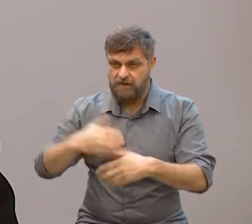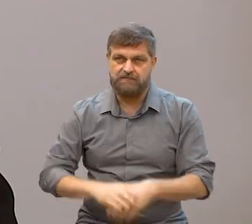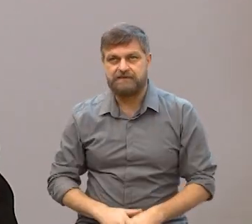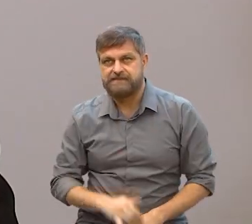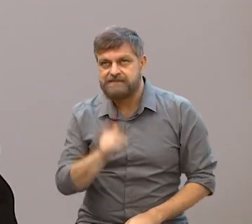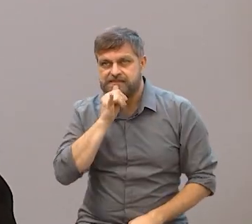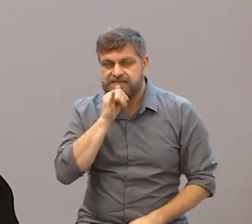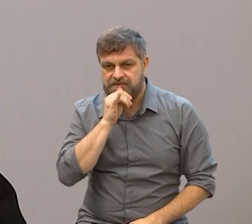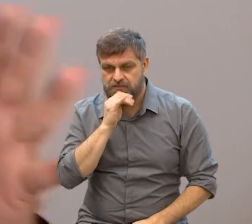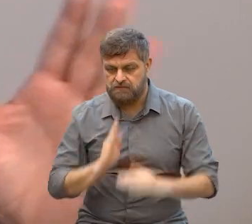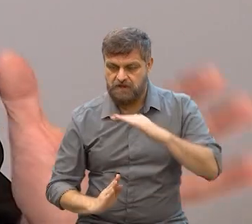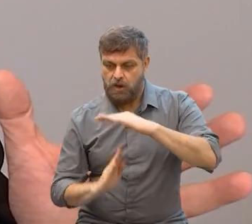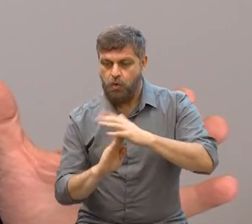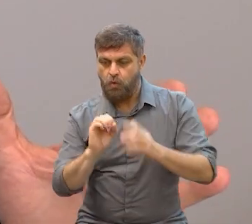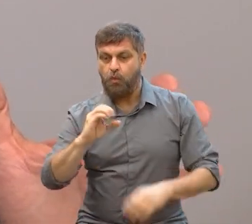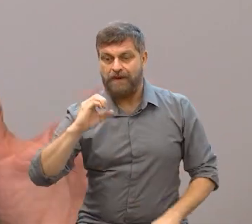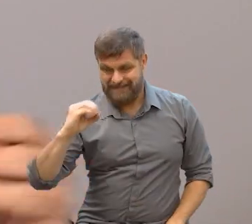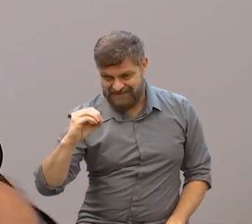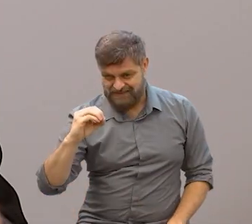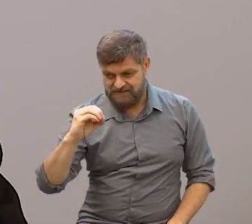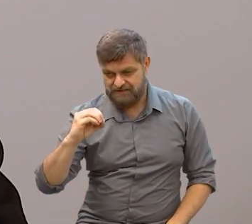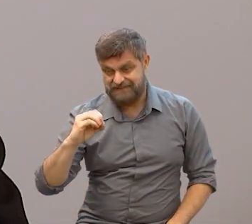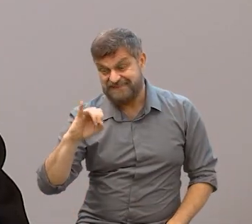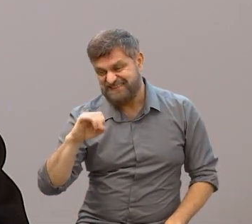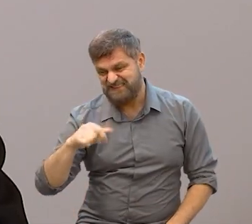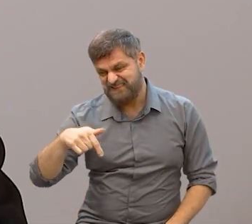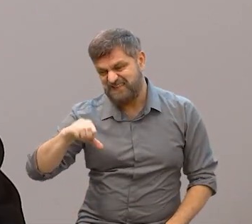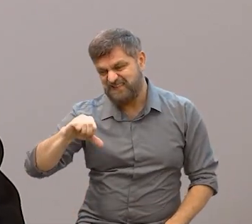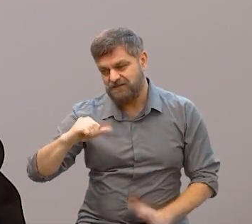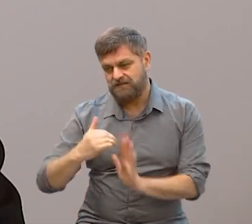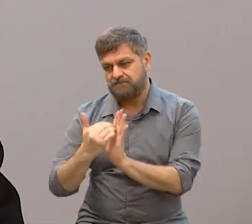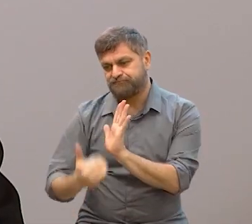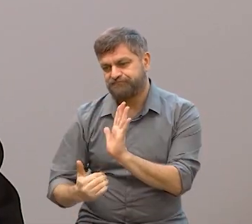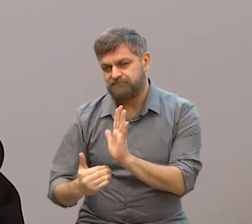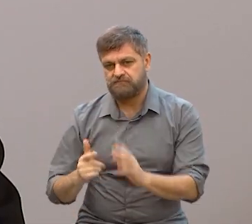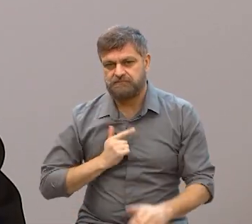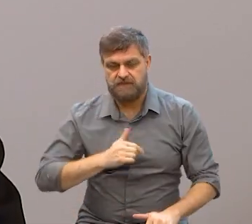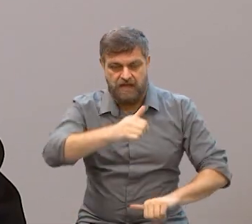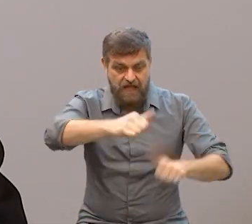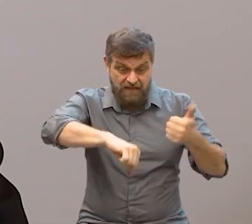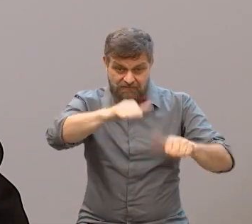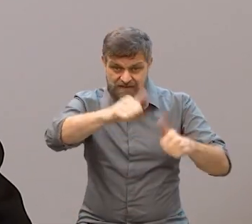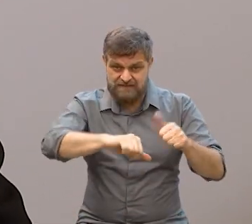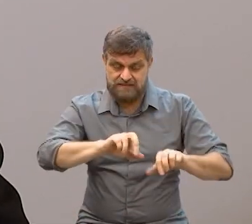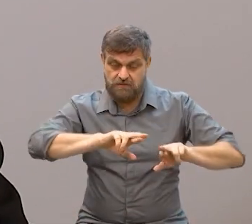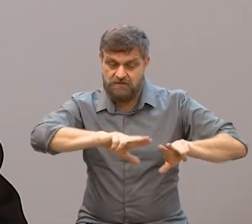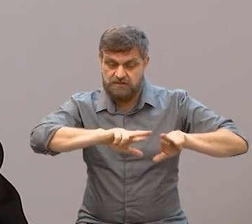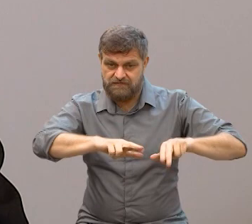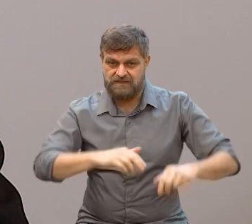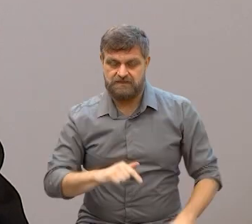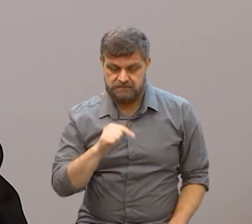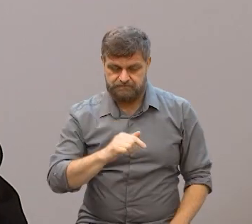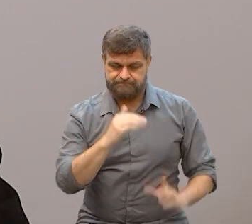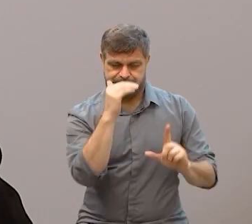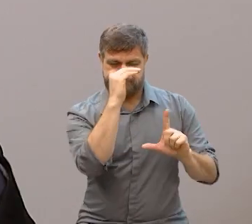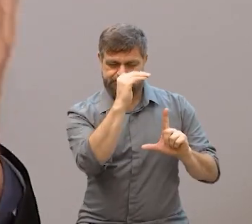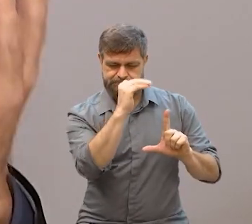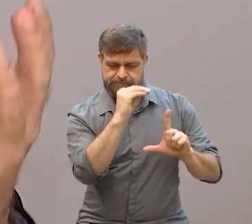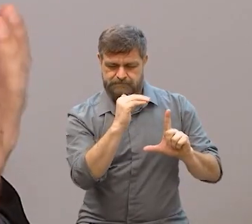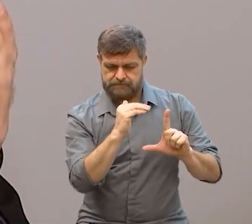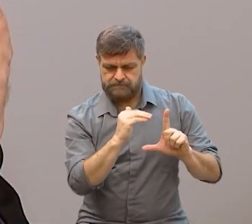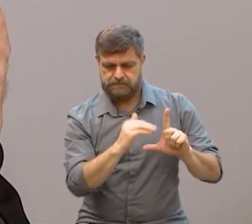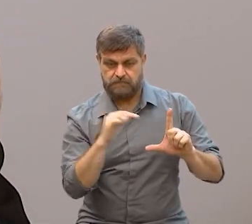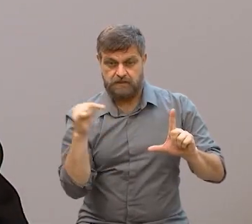ele acerta 79, ele está fora do processo, né? A avaliação não. Ela é um processo e você considera